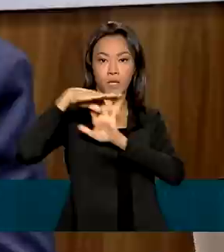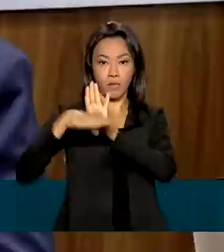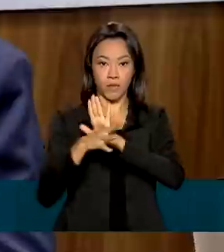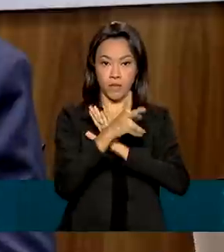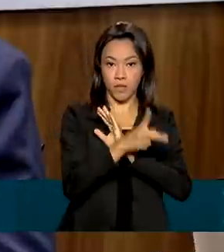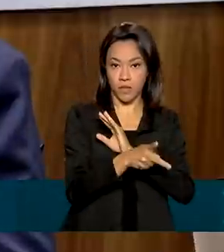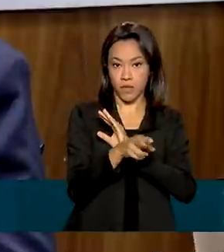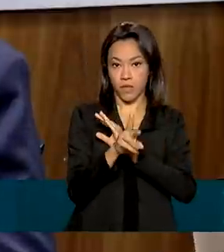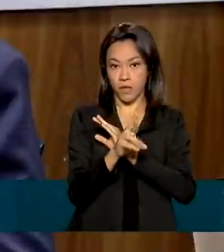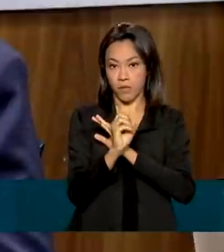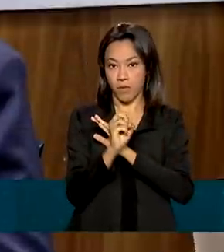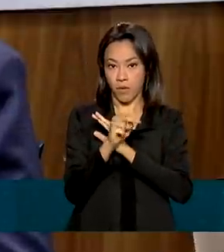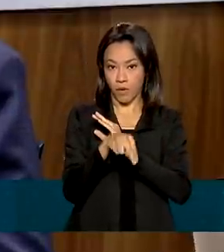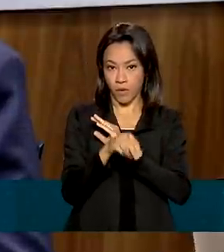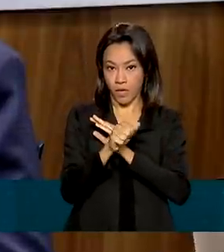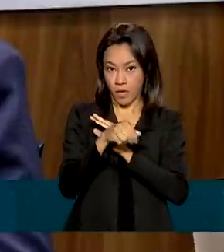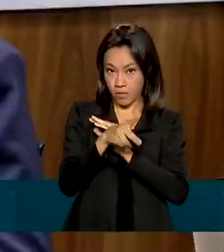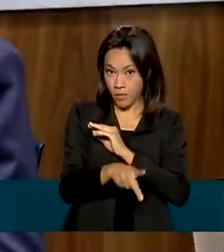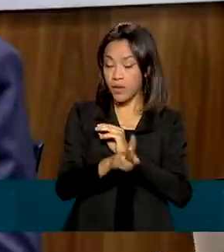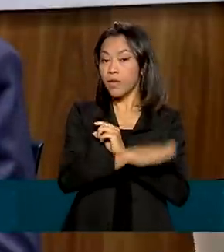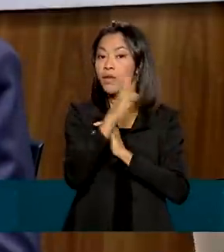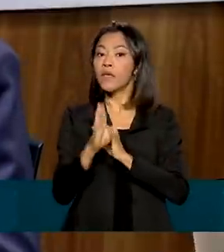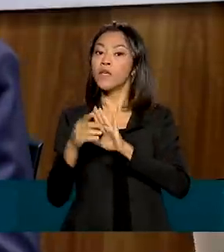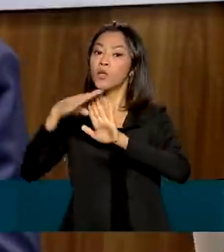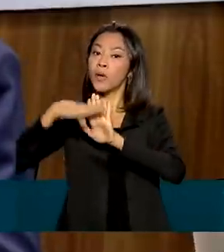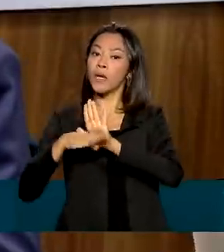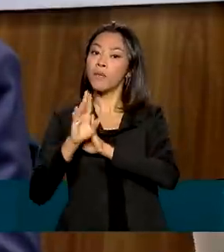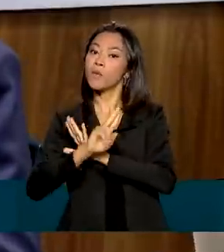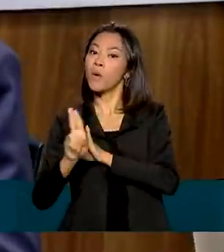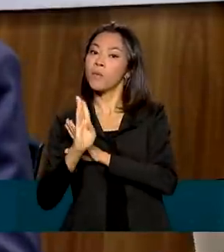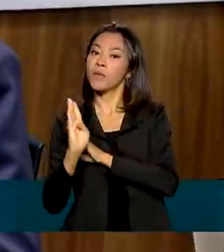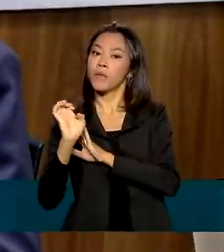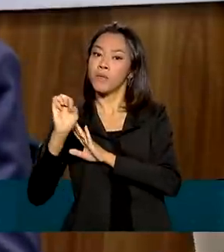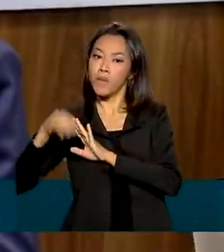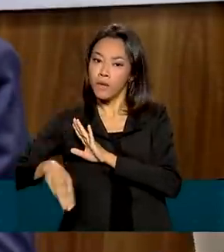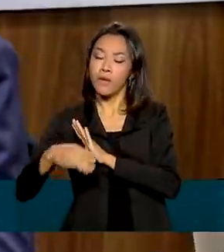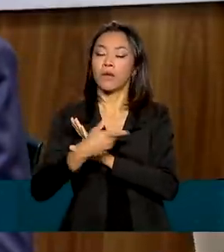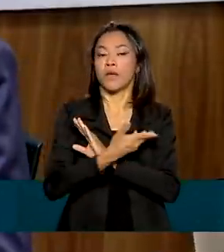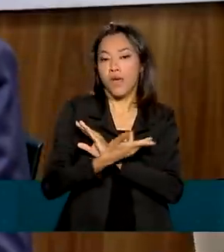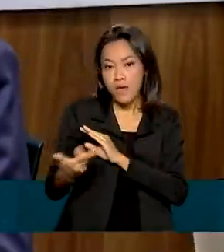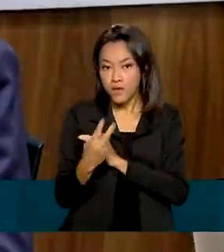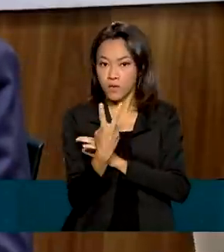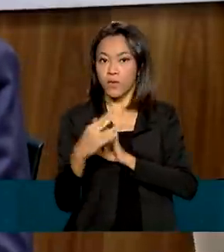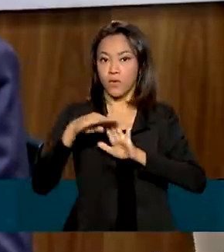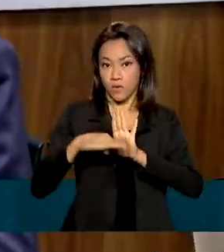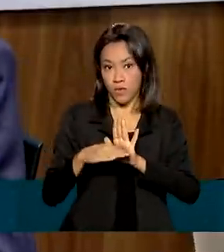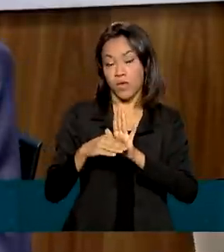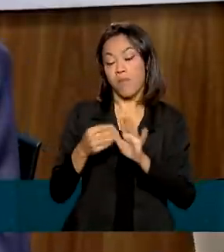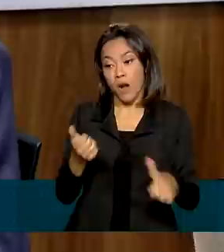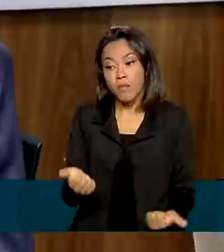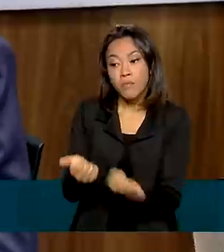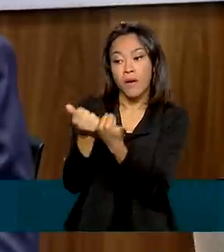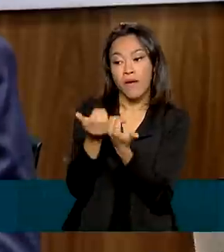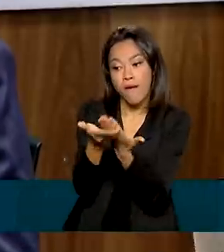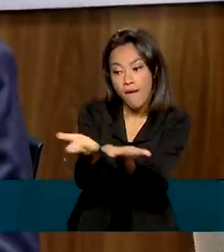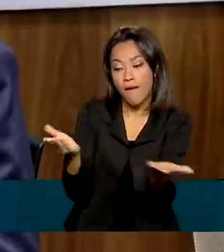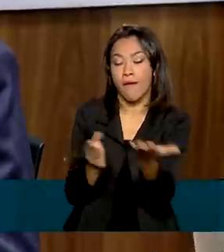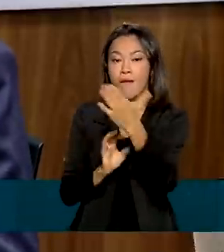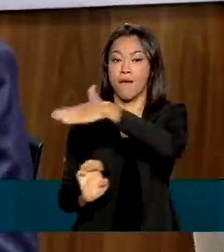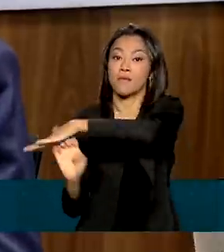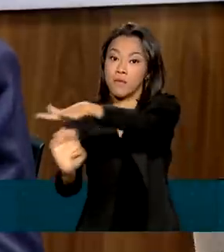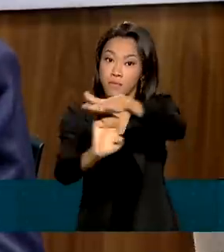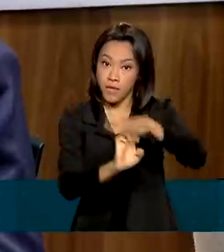e o bem que visava então honra com parte do pagamento dos empregadores para com seus